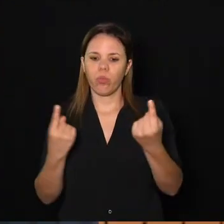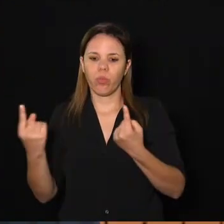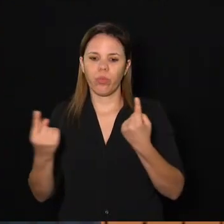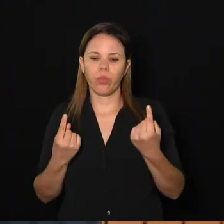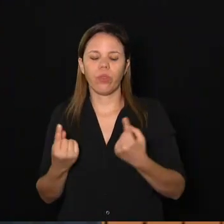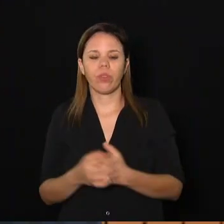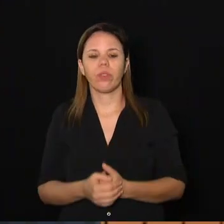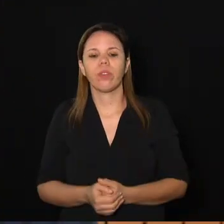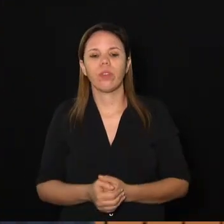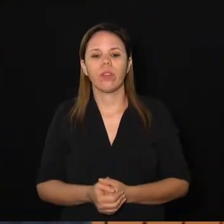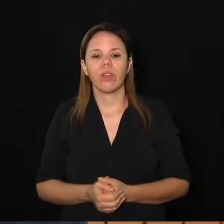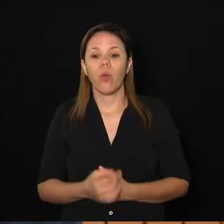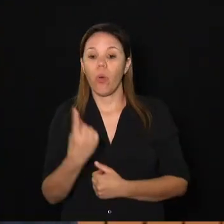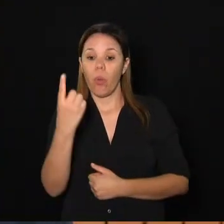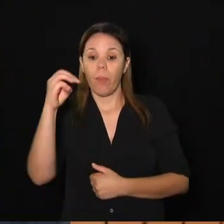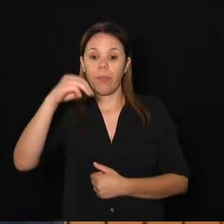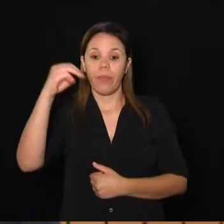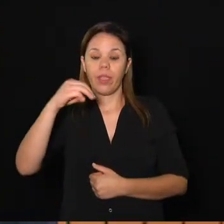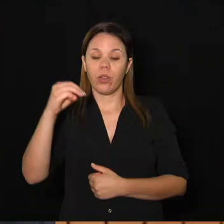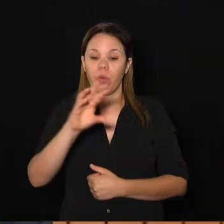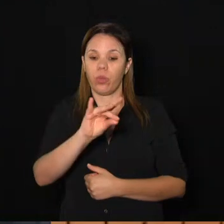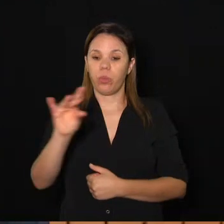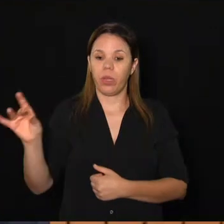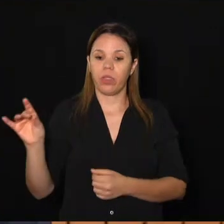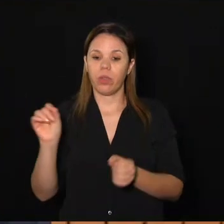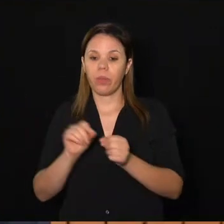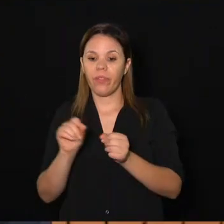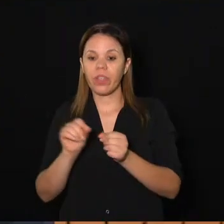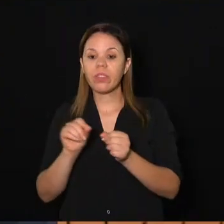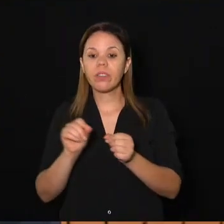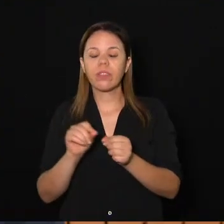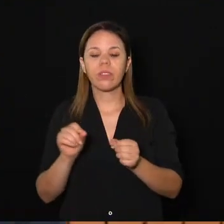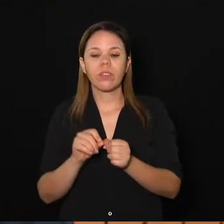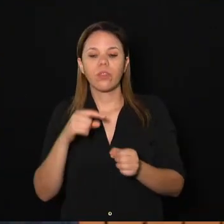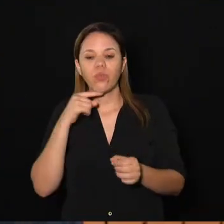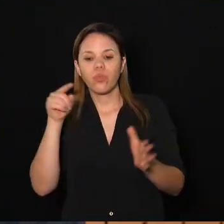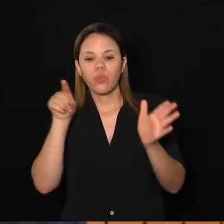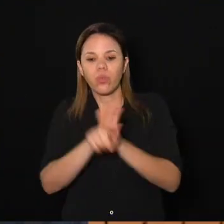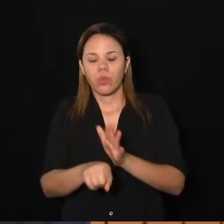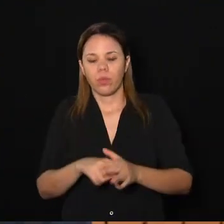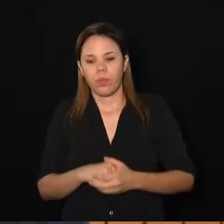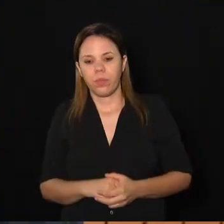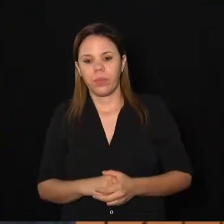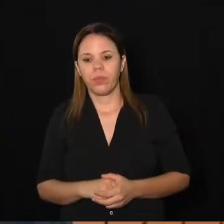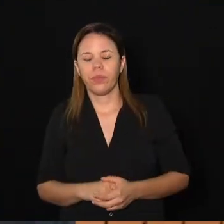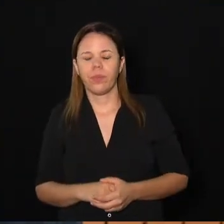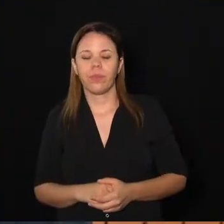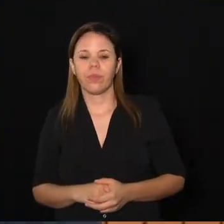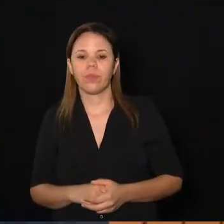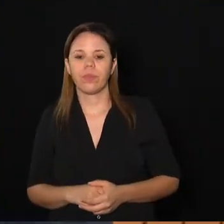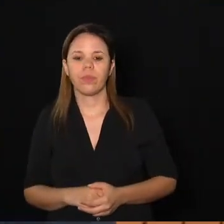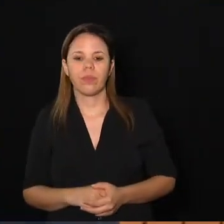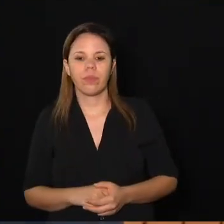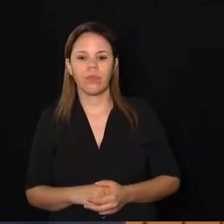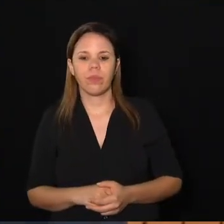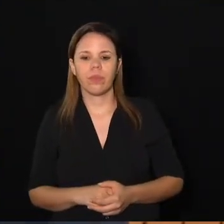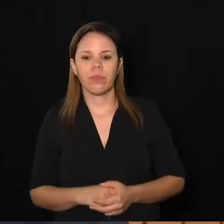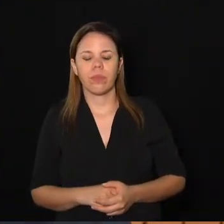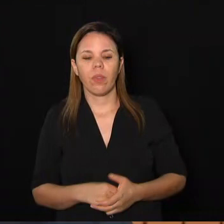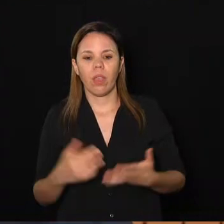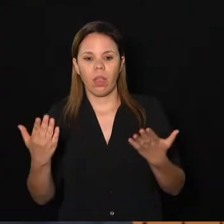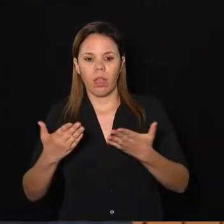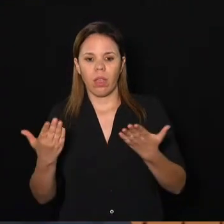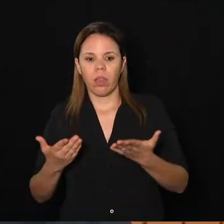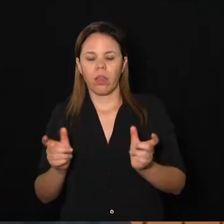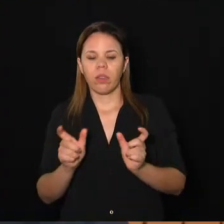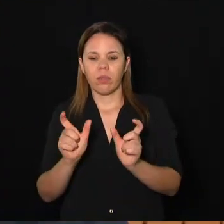e vamos dar um minuto para cada um fazer suas considerações ou perguntas pertinentes então eu passo a palavra agora para